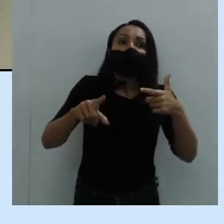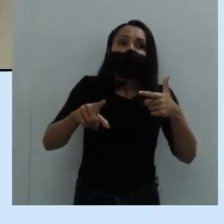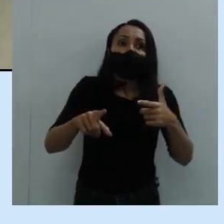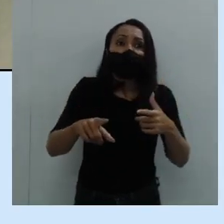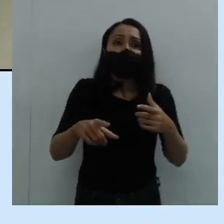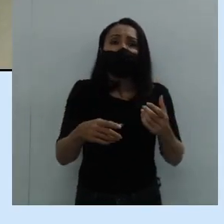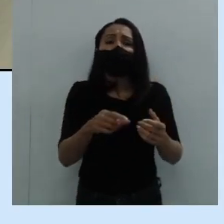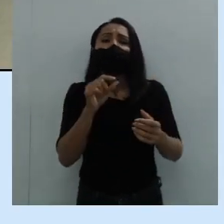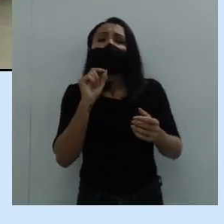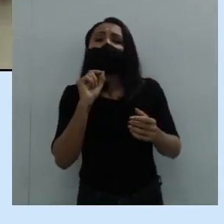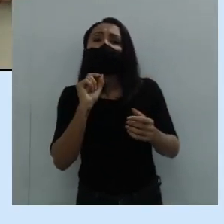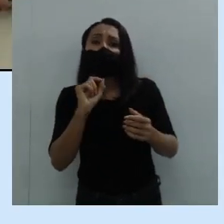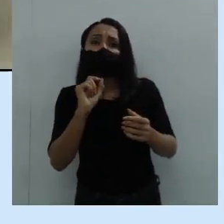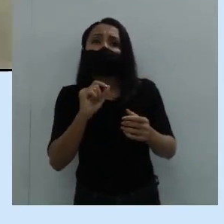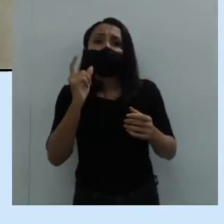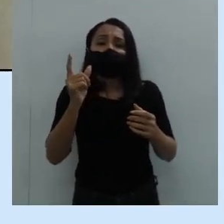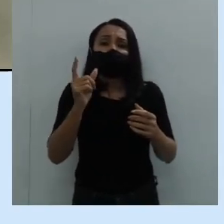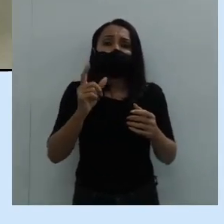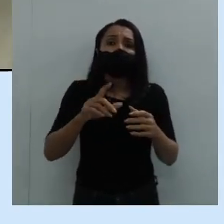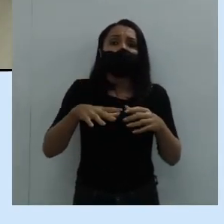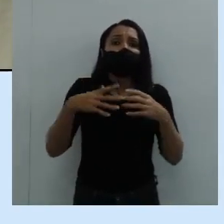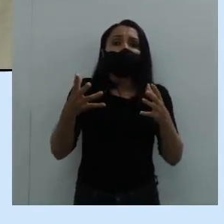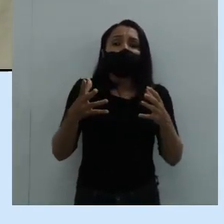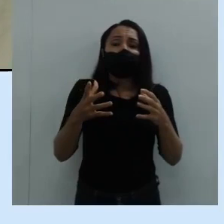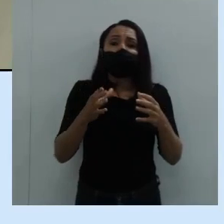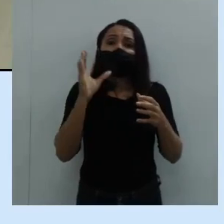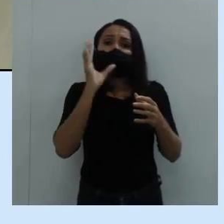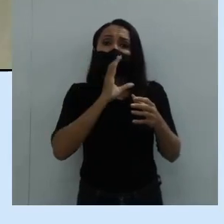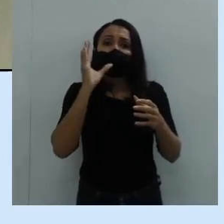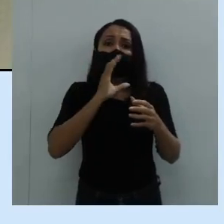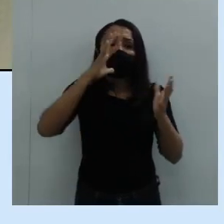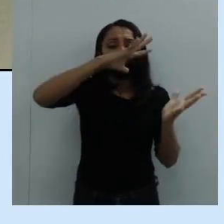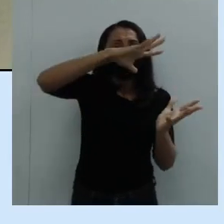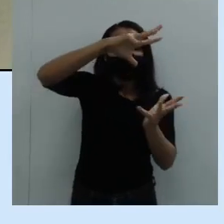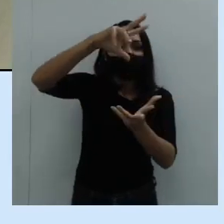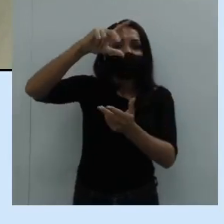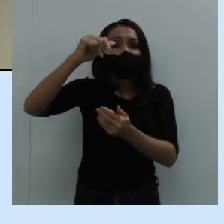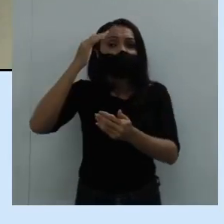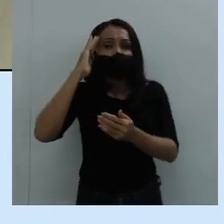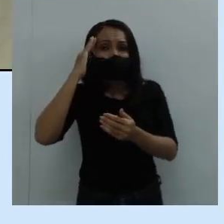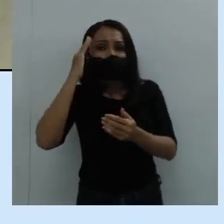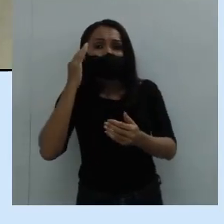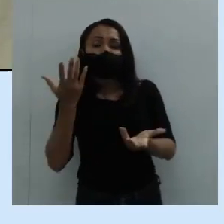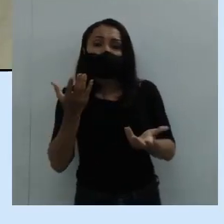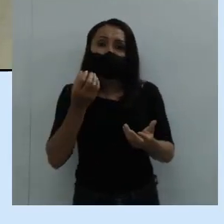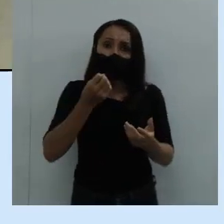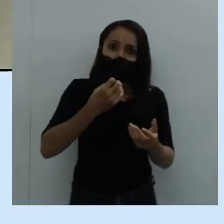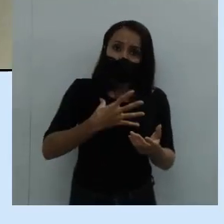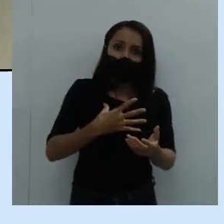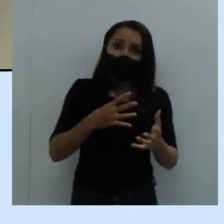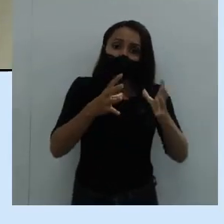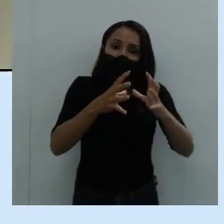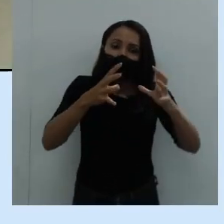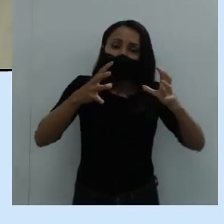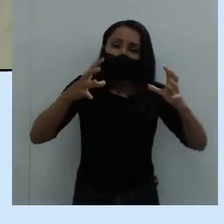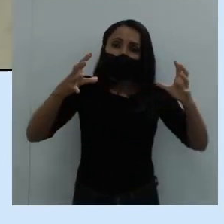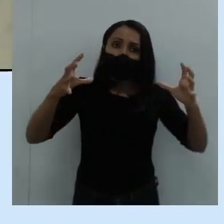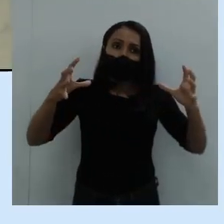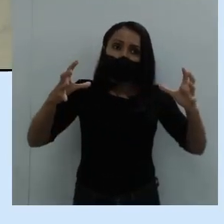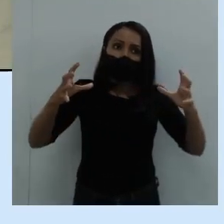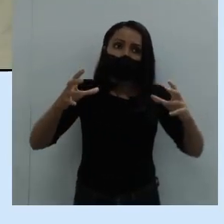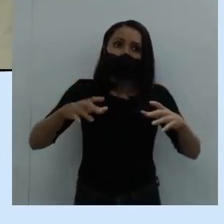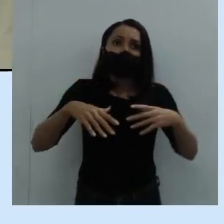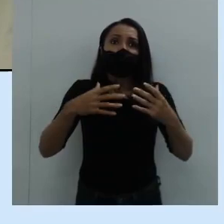que leva ao aquecimento global. Então, para entender bem como é essa questão do efeito estufa, bora falar sobre